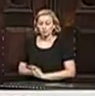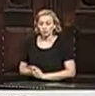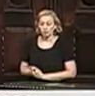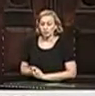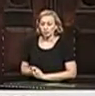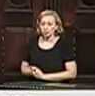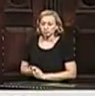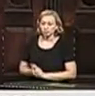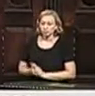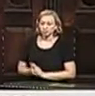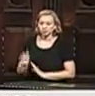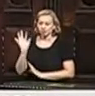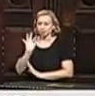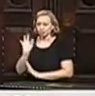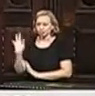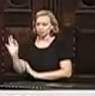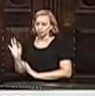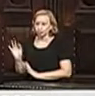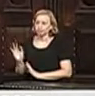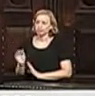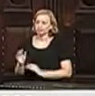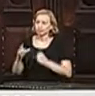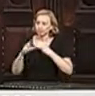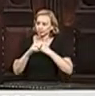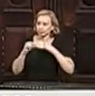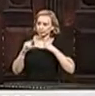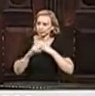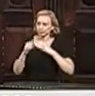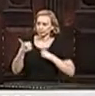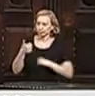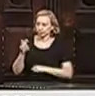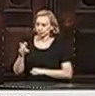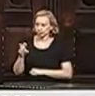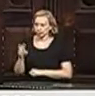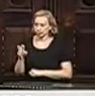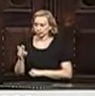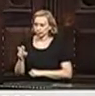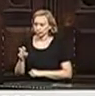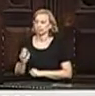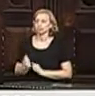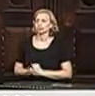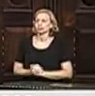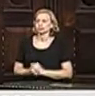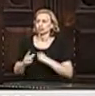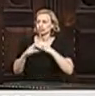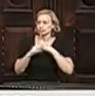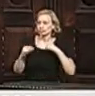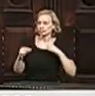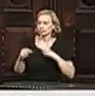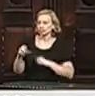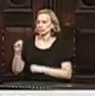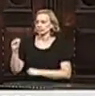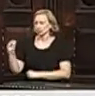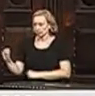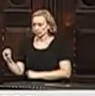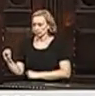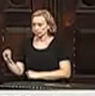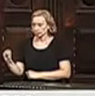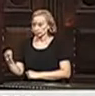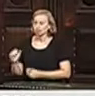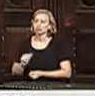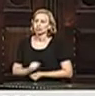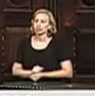Federal, no artigo 5º, e a Constituição Estadual, no artigo 8º, parágrafo